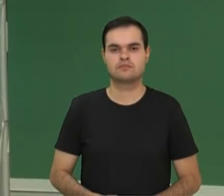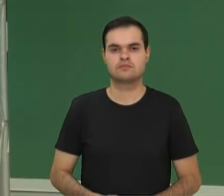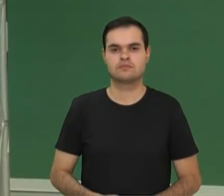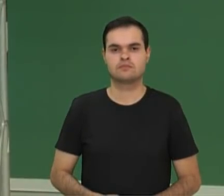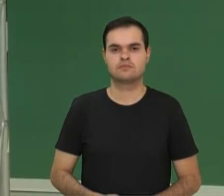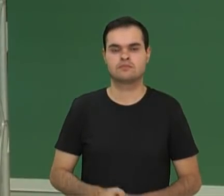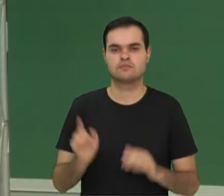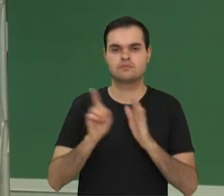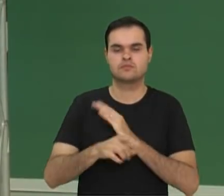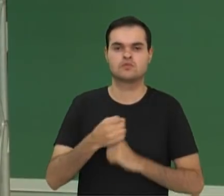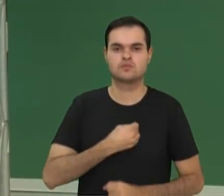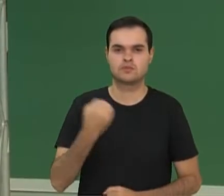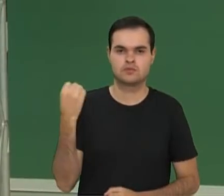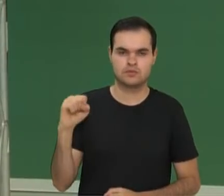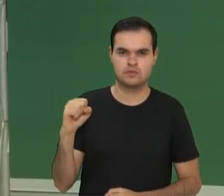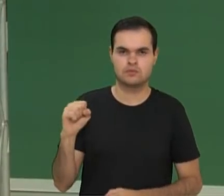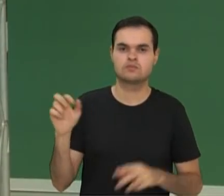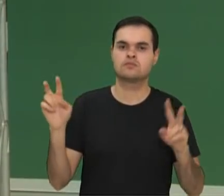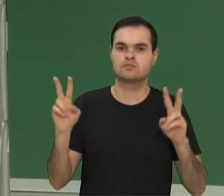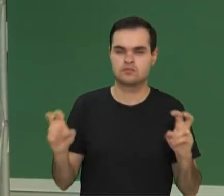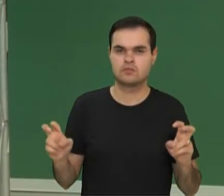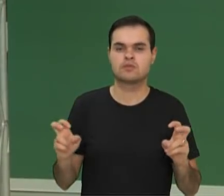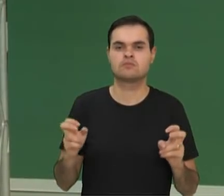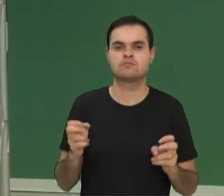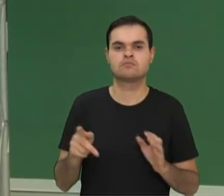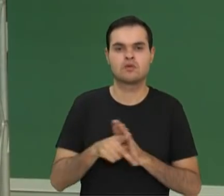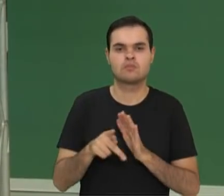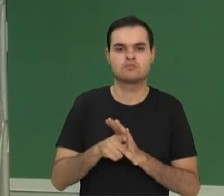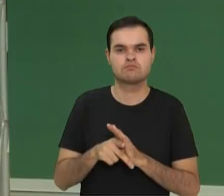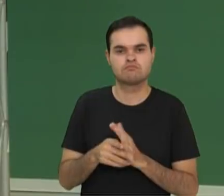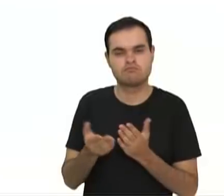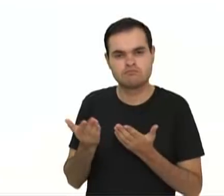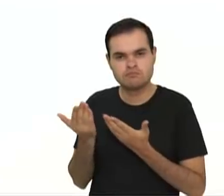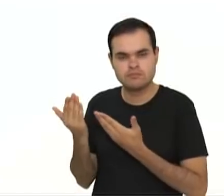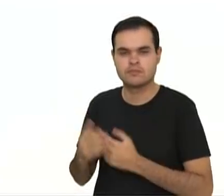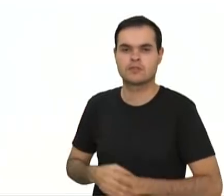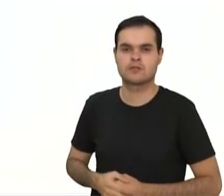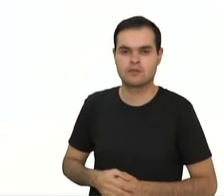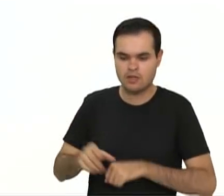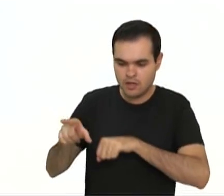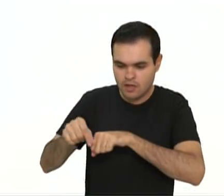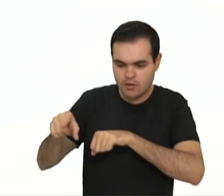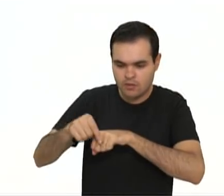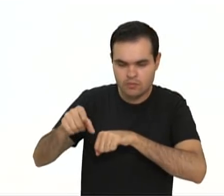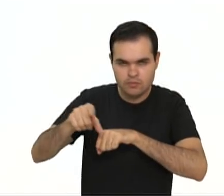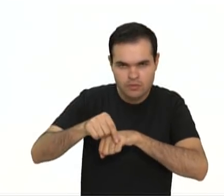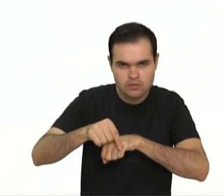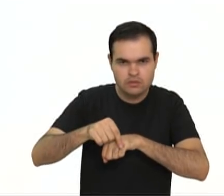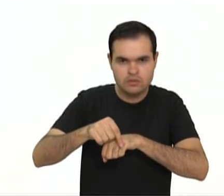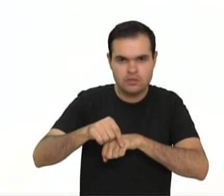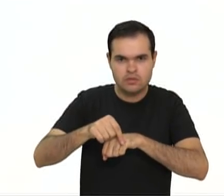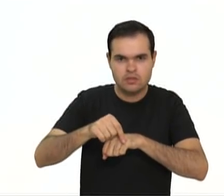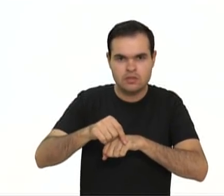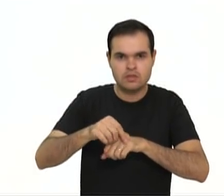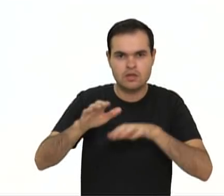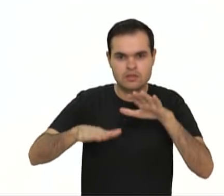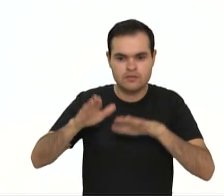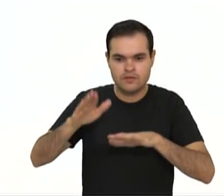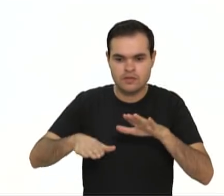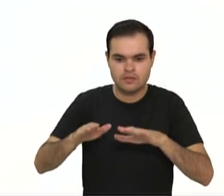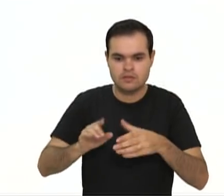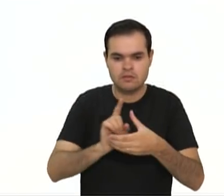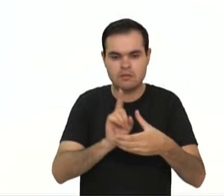Exercício número 8, ainda sobre expressões. Para argumentar que não há como ficar livre de ser percebido,